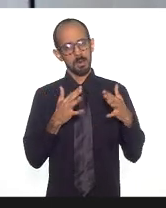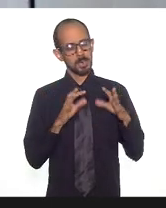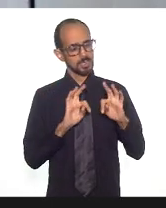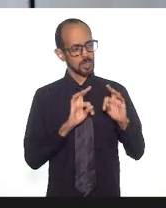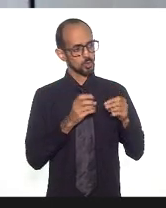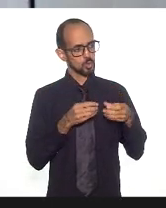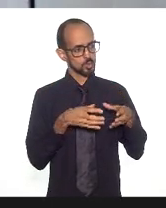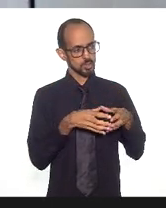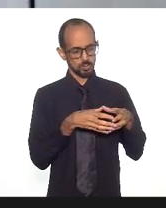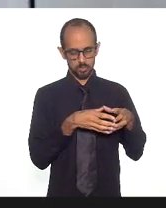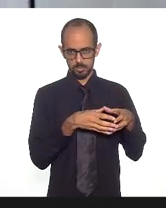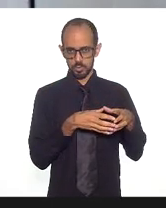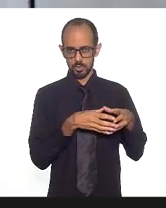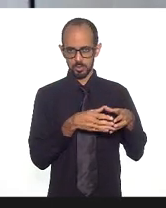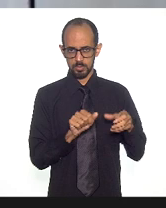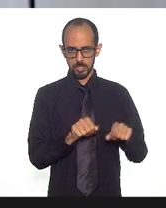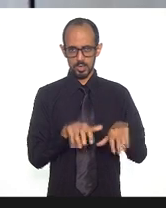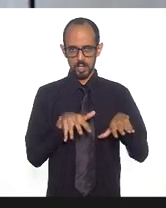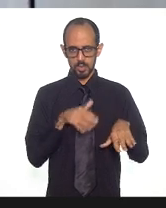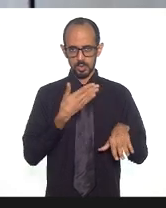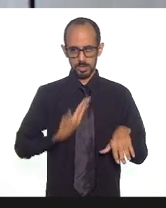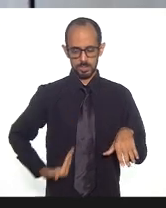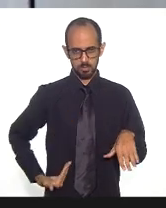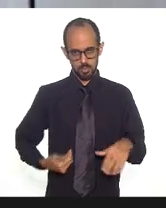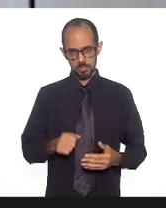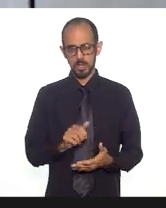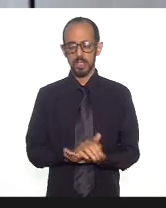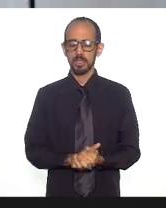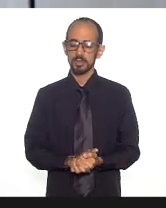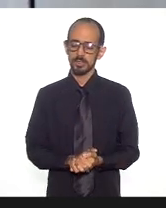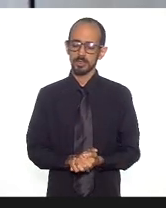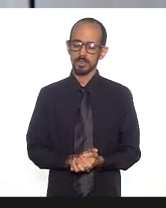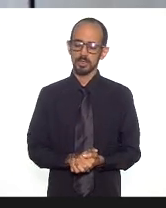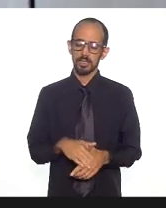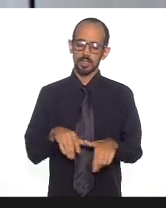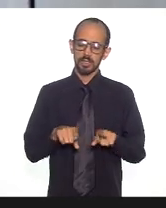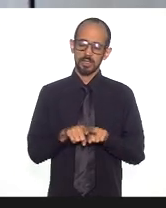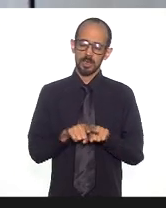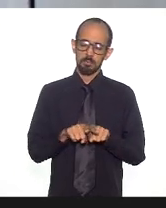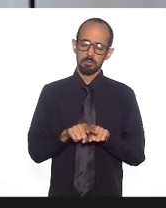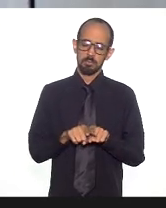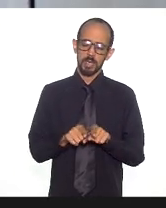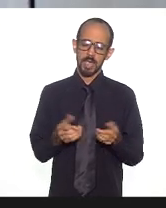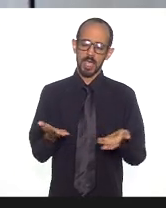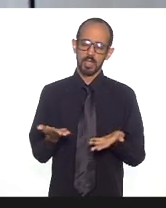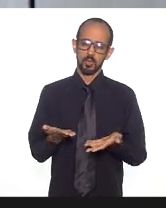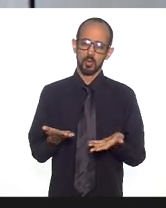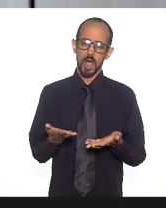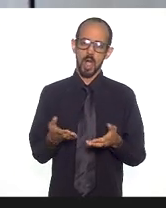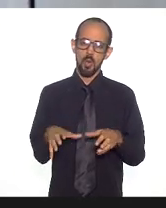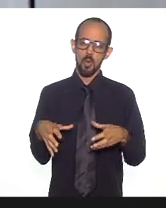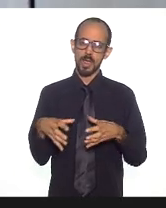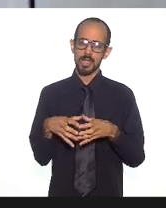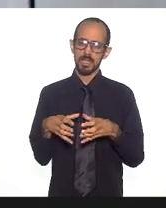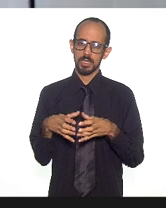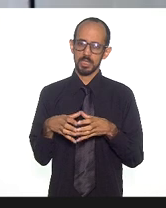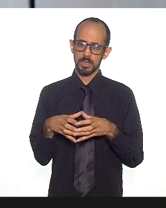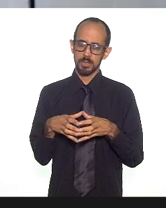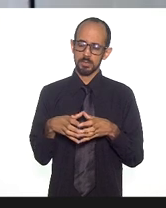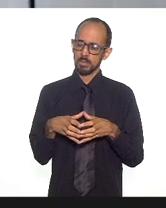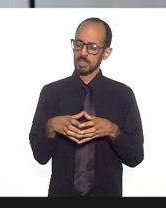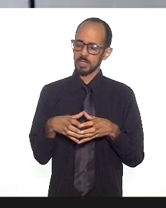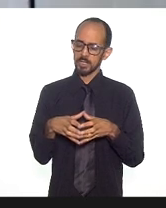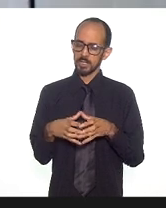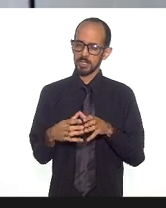essa audiência pública, parabenizar a atual equipe que está à frente, né, dessa